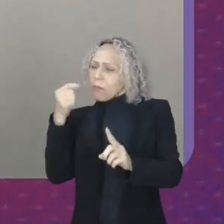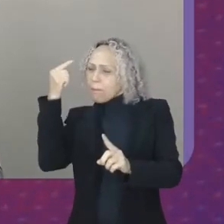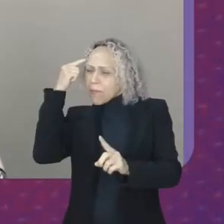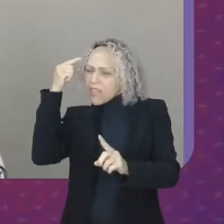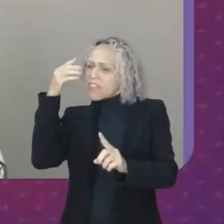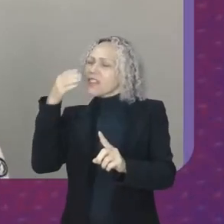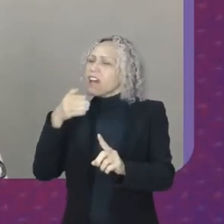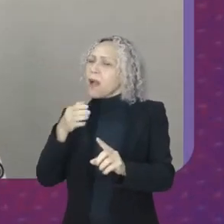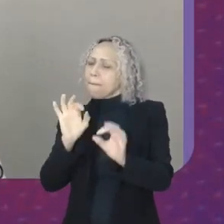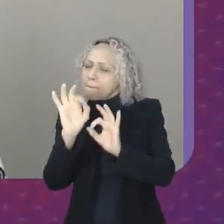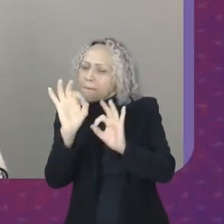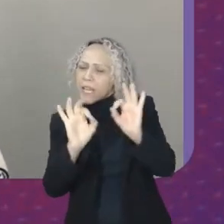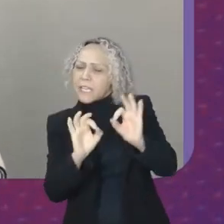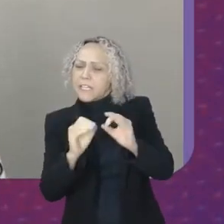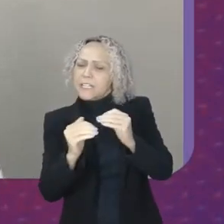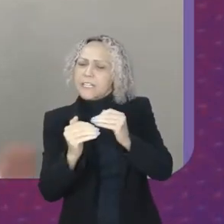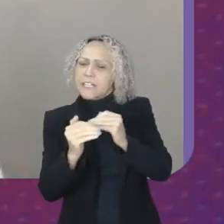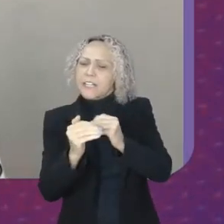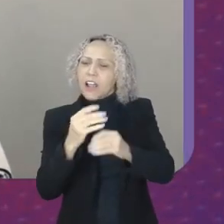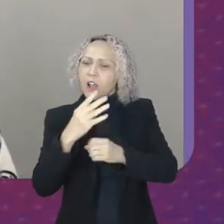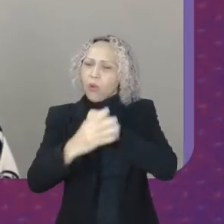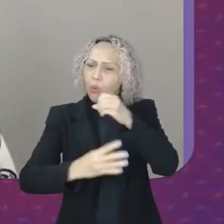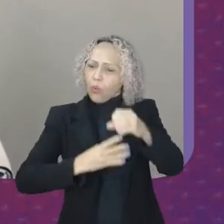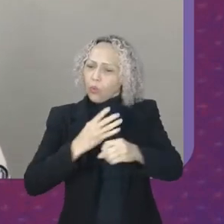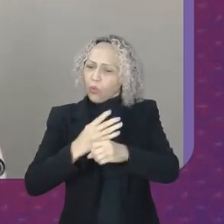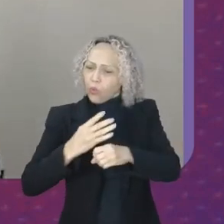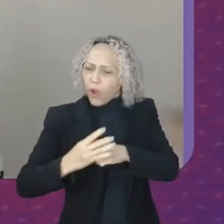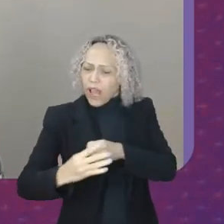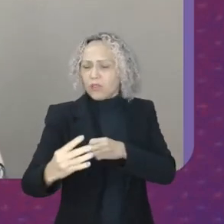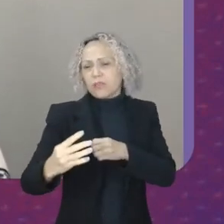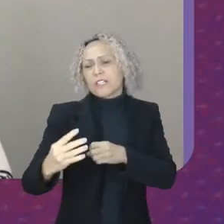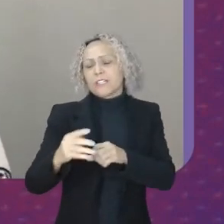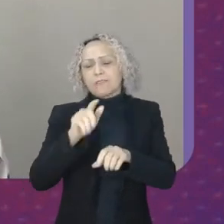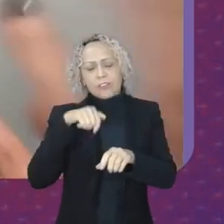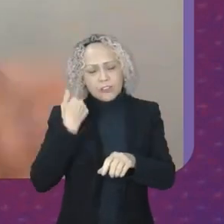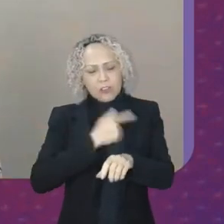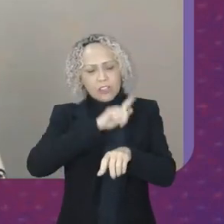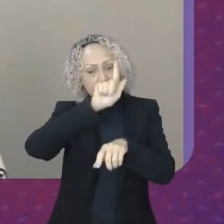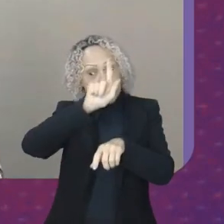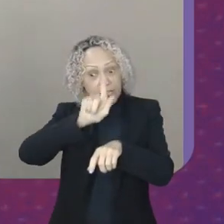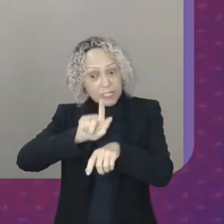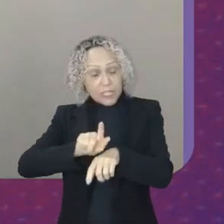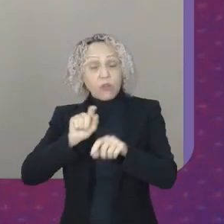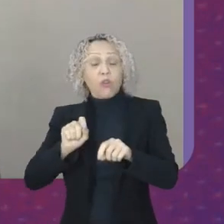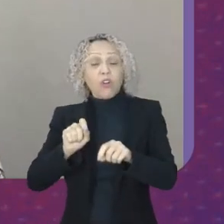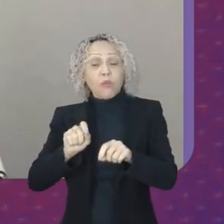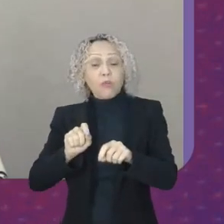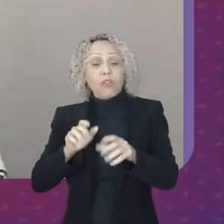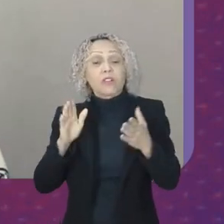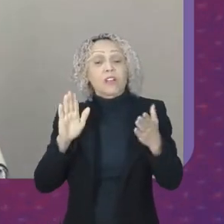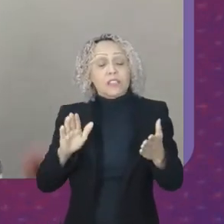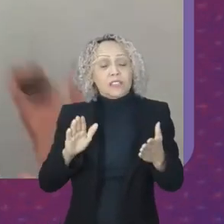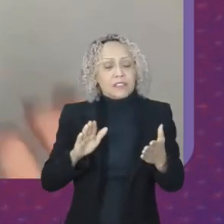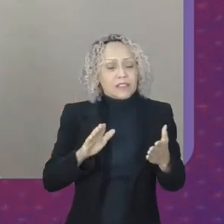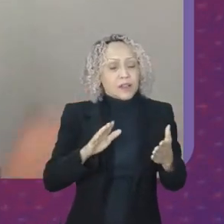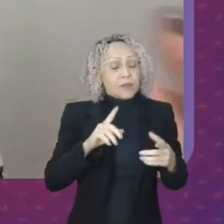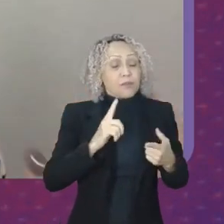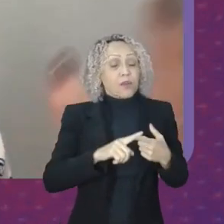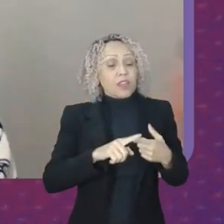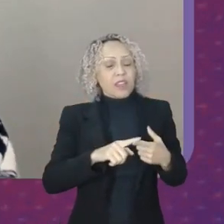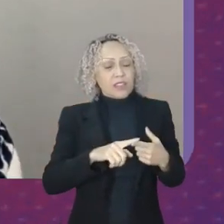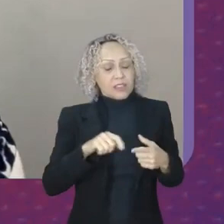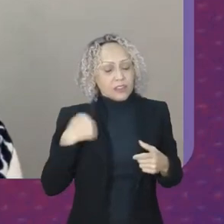de gestão a partir também das demandas específicas destes ministérios, porque